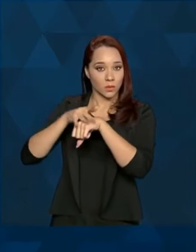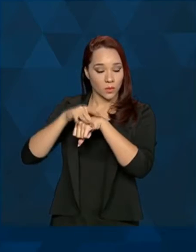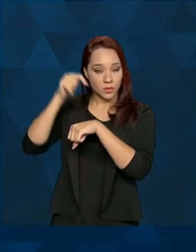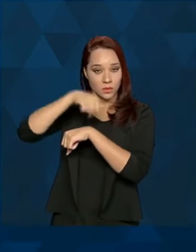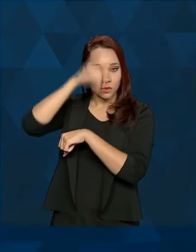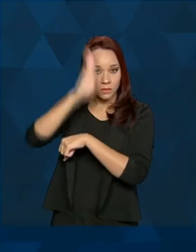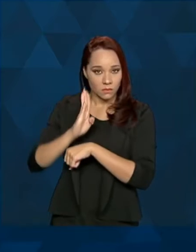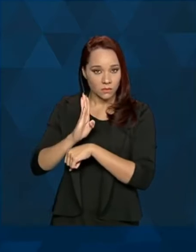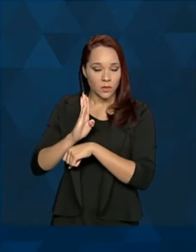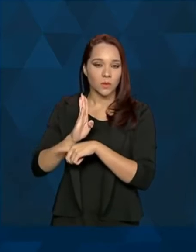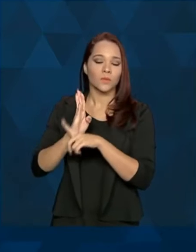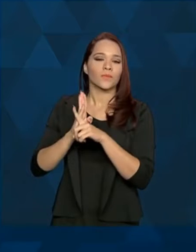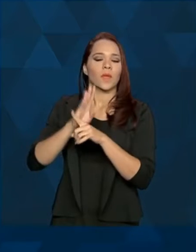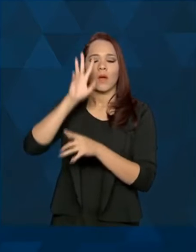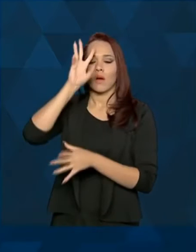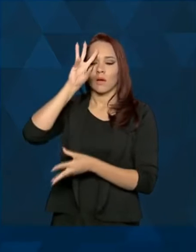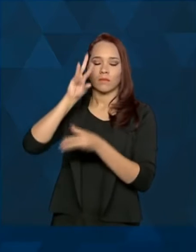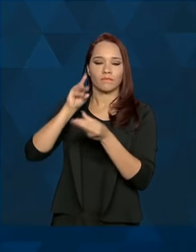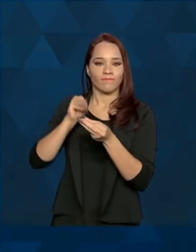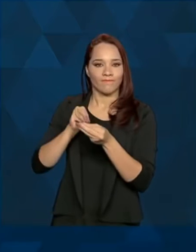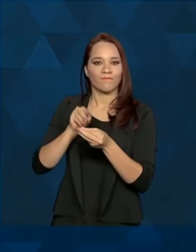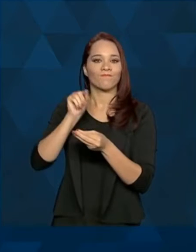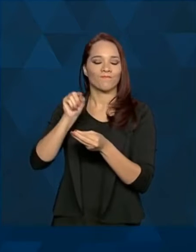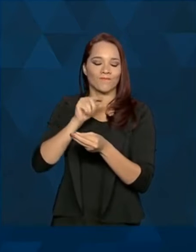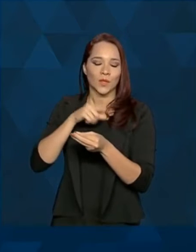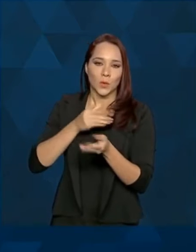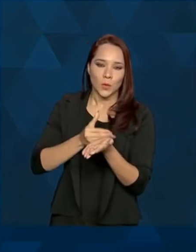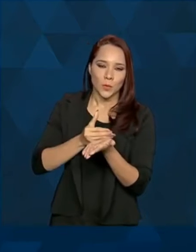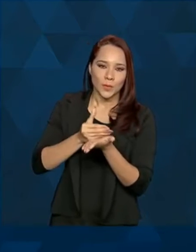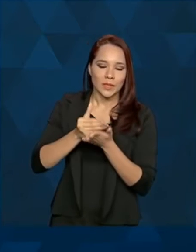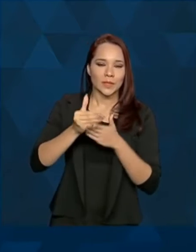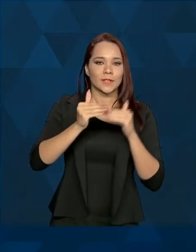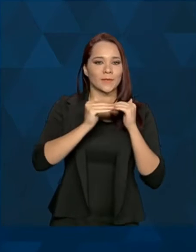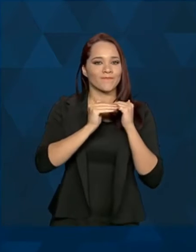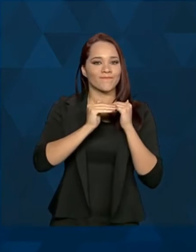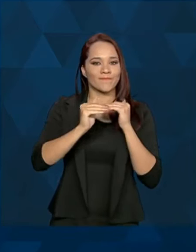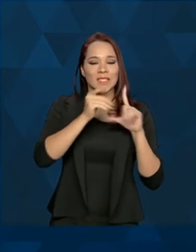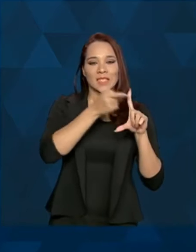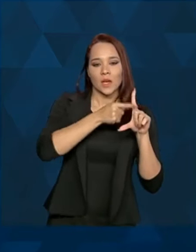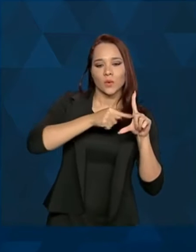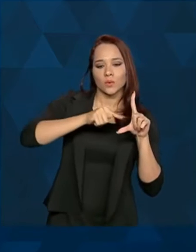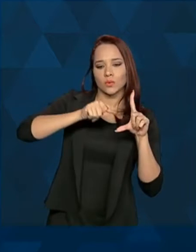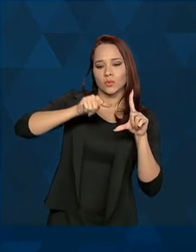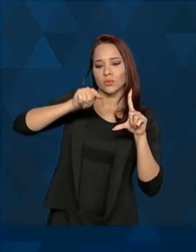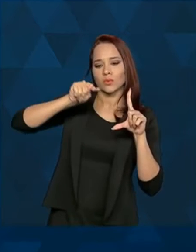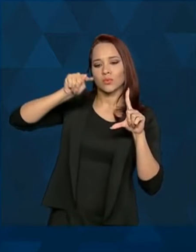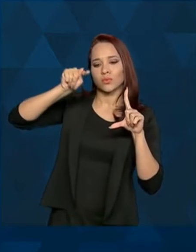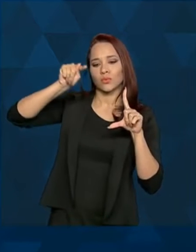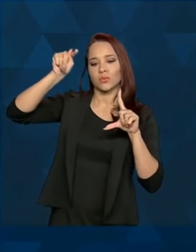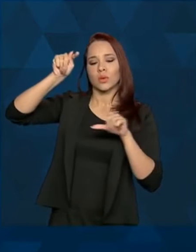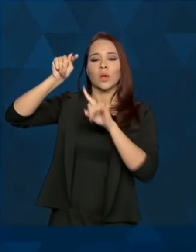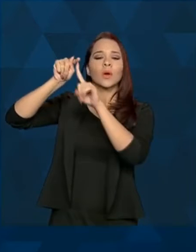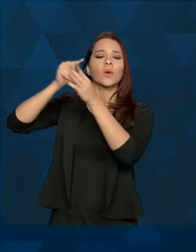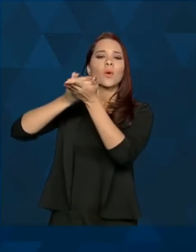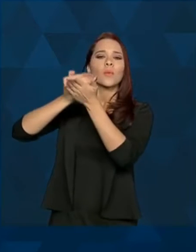Brasil, dá a entender que nós estamos entrando em um platô, que a inclinação da curva, ela se